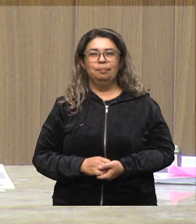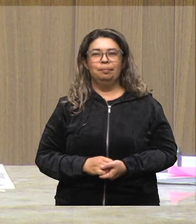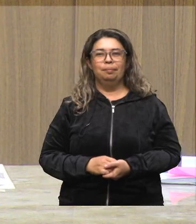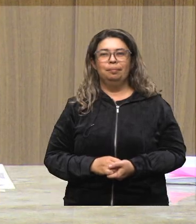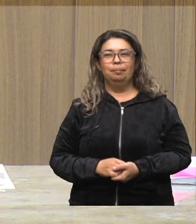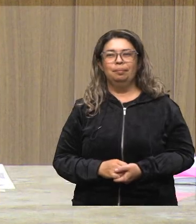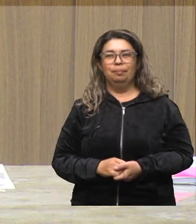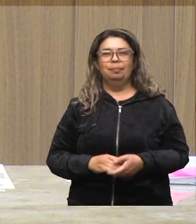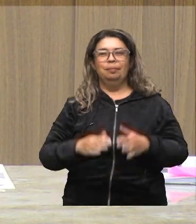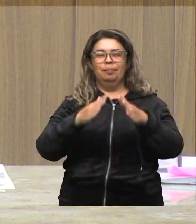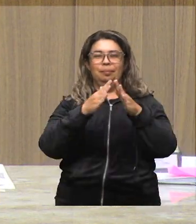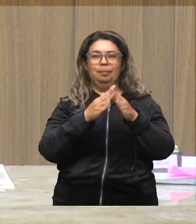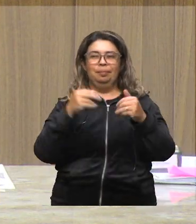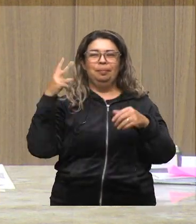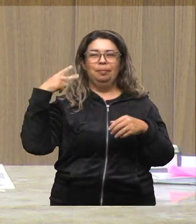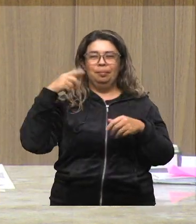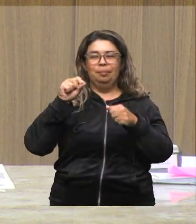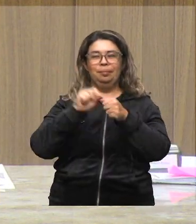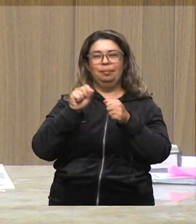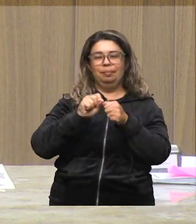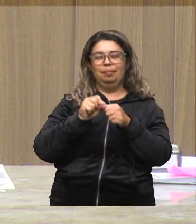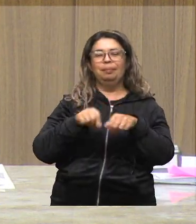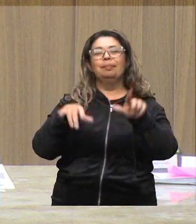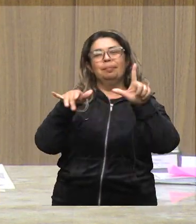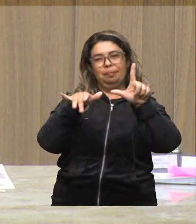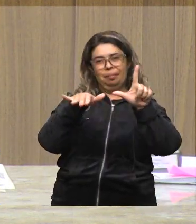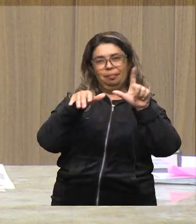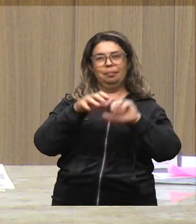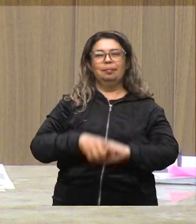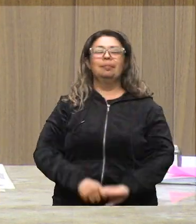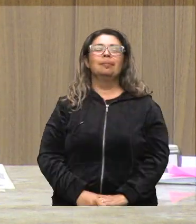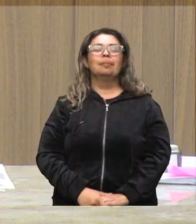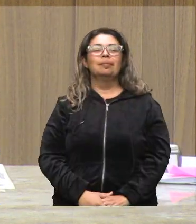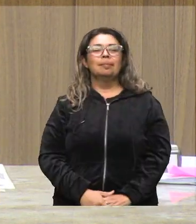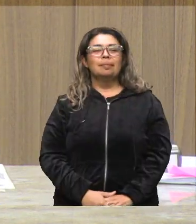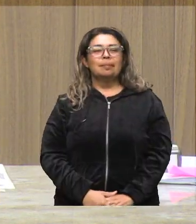Solicito aos nobres pares para fazer a votação no painel.